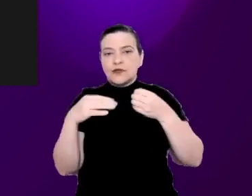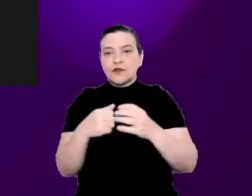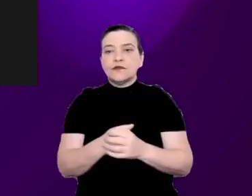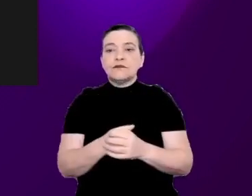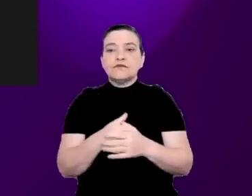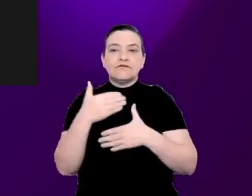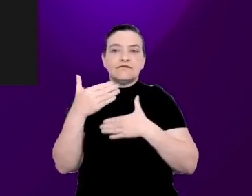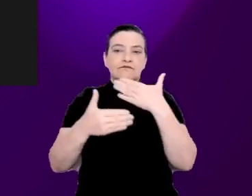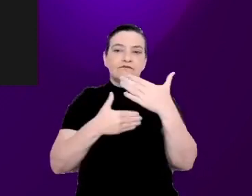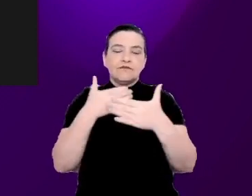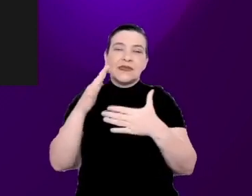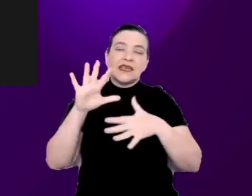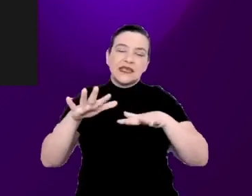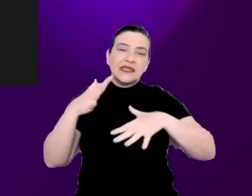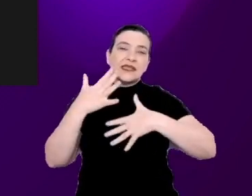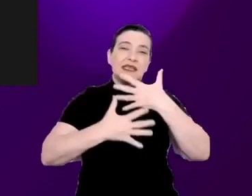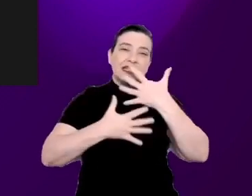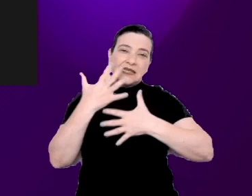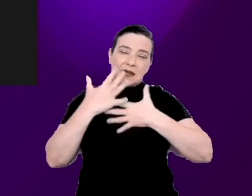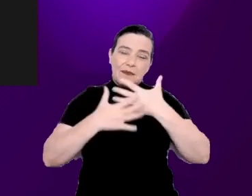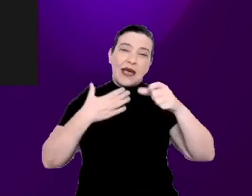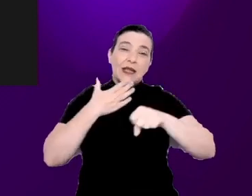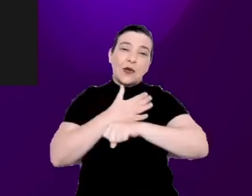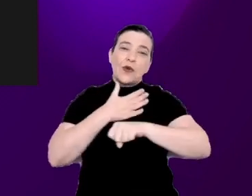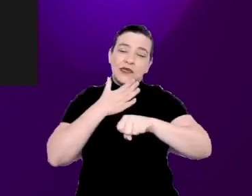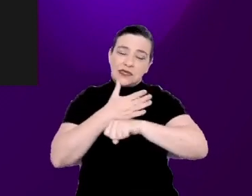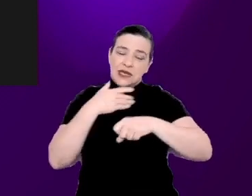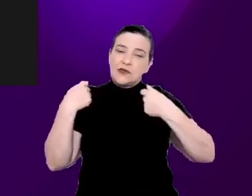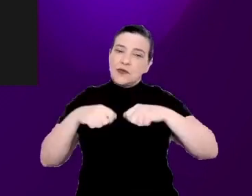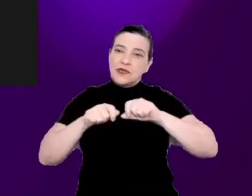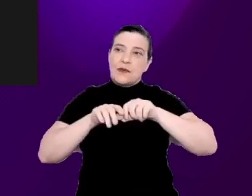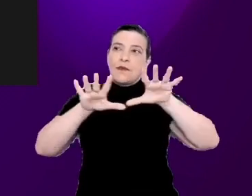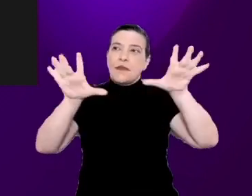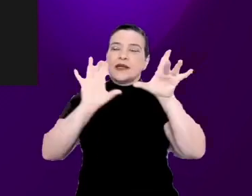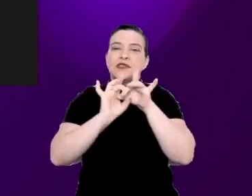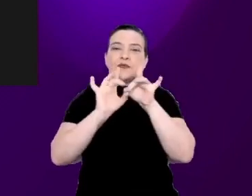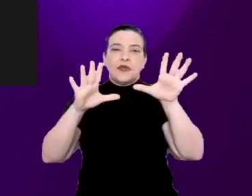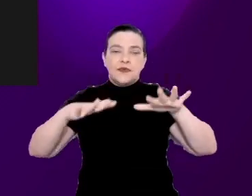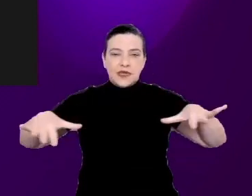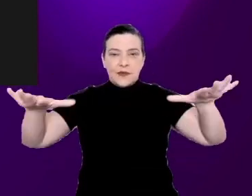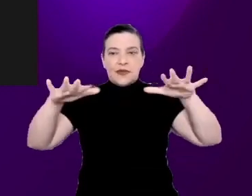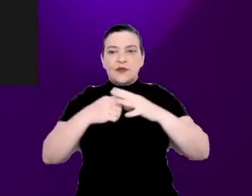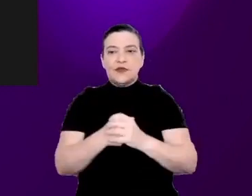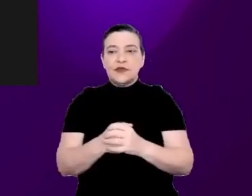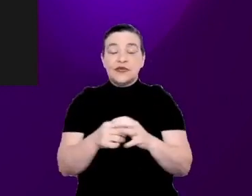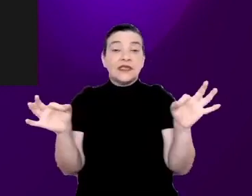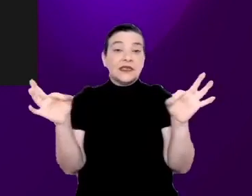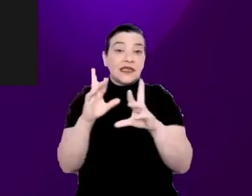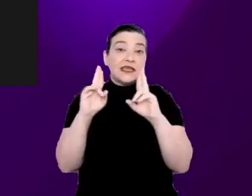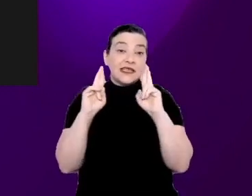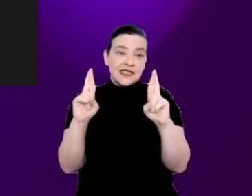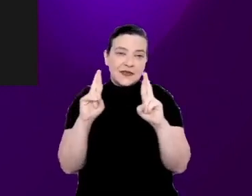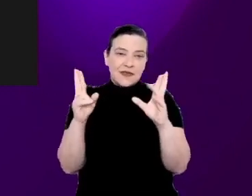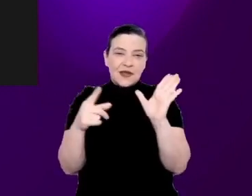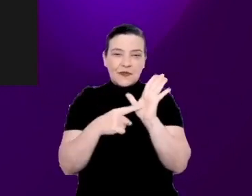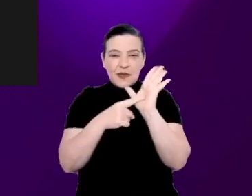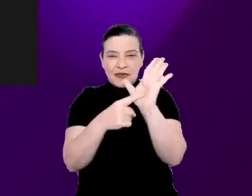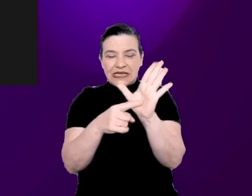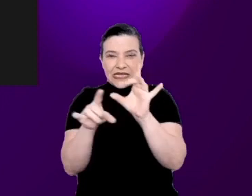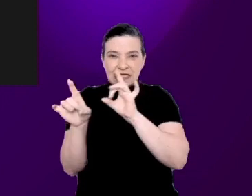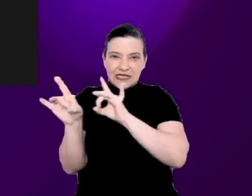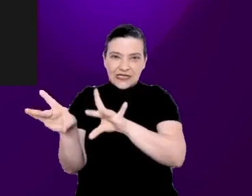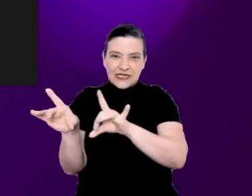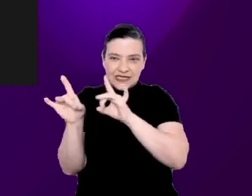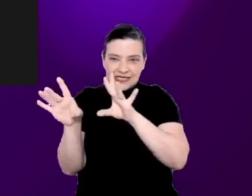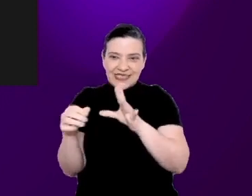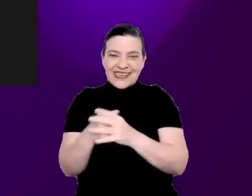acaba atrapalhando aí toda a nossa agenda de transformação digital. É isso, espero que não tenha ficado uma apresentação muito técnica, fiz esforço